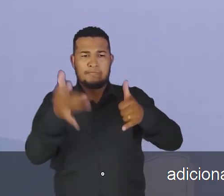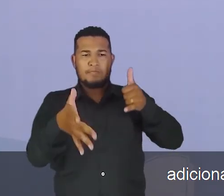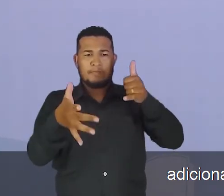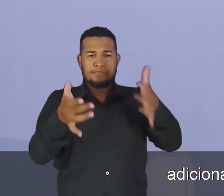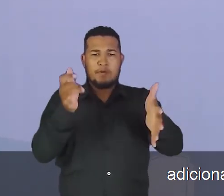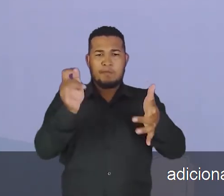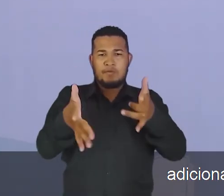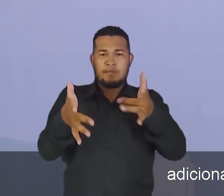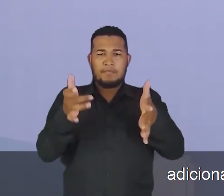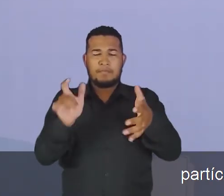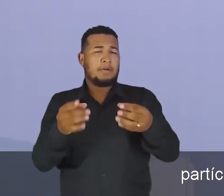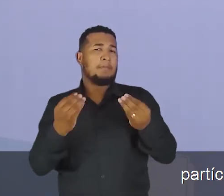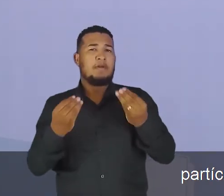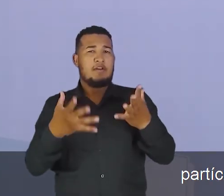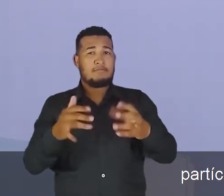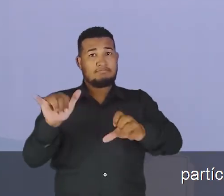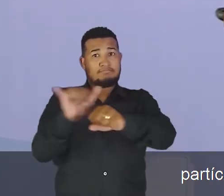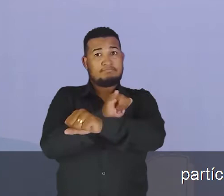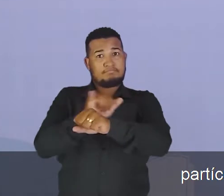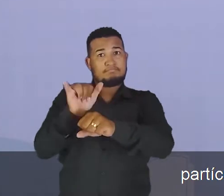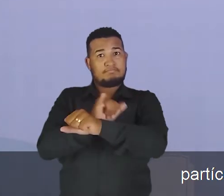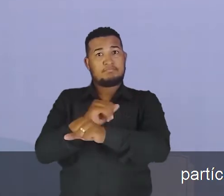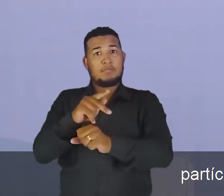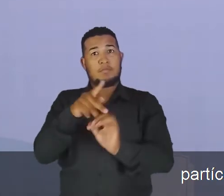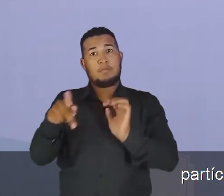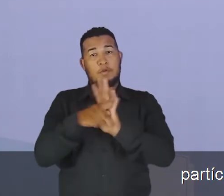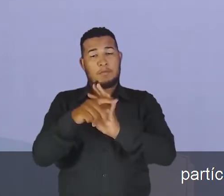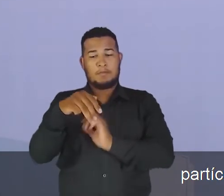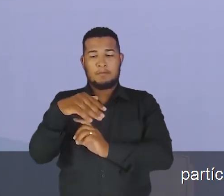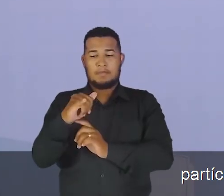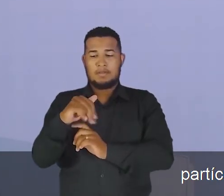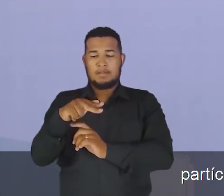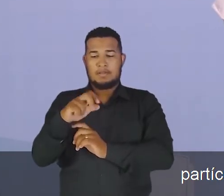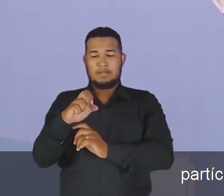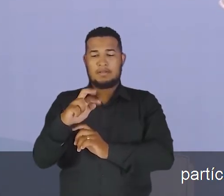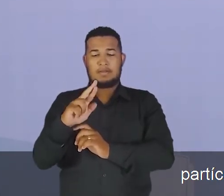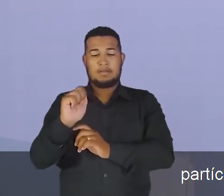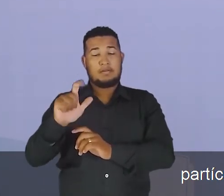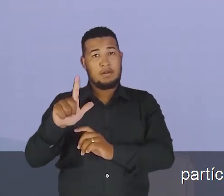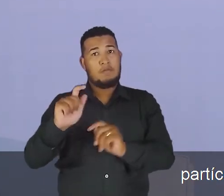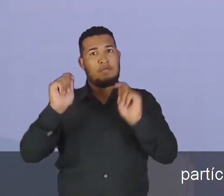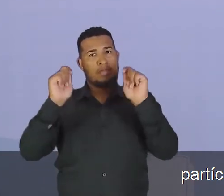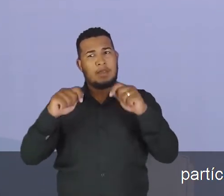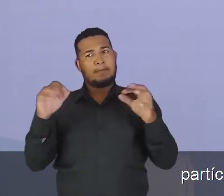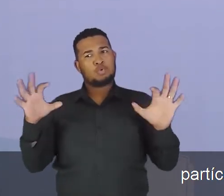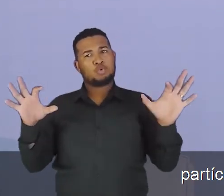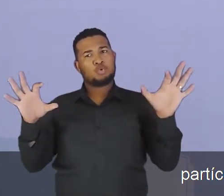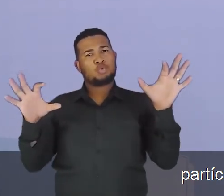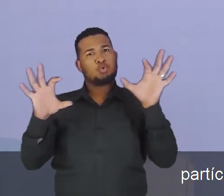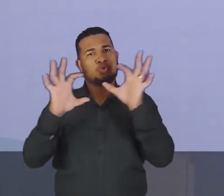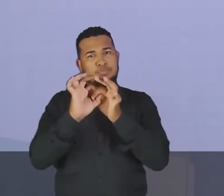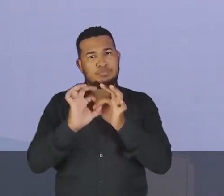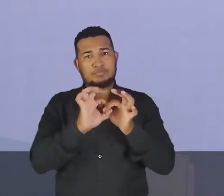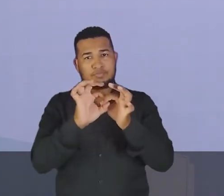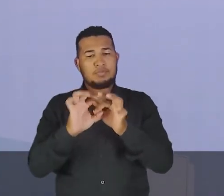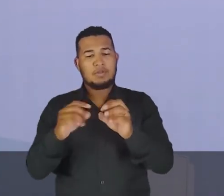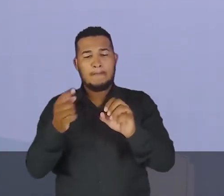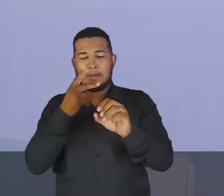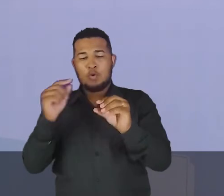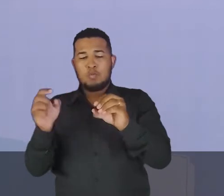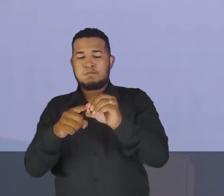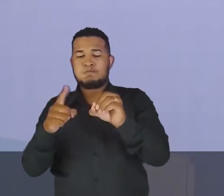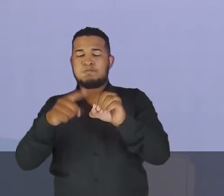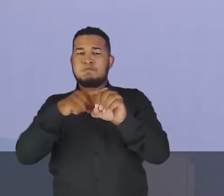água para que essas partículas minerais, a areia e a argila, possam se juntar e formando estruturas